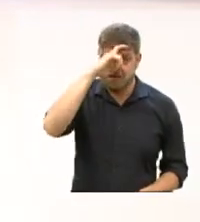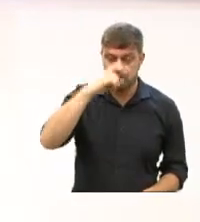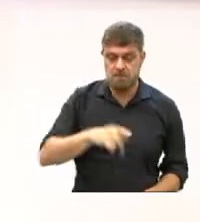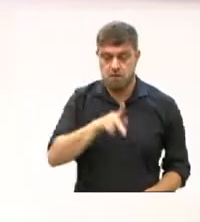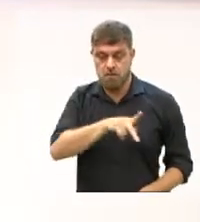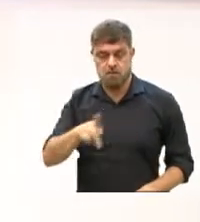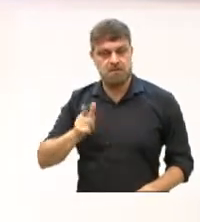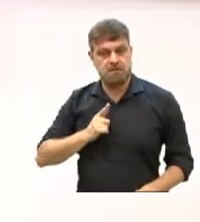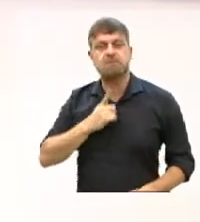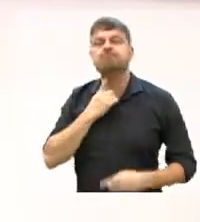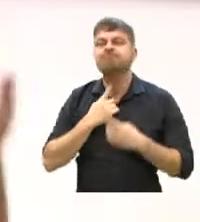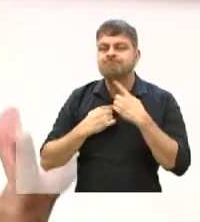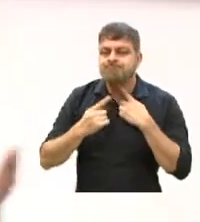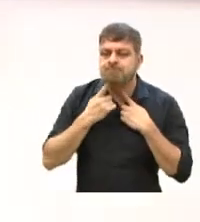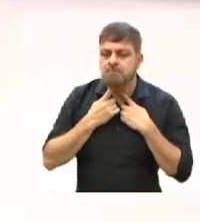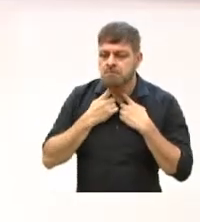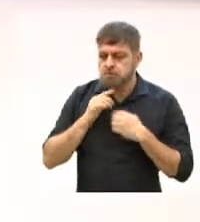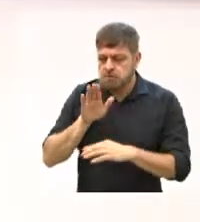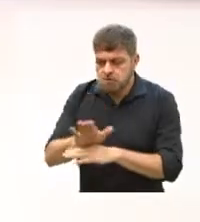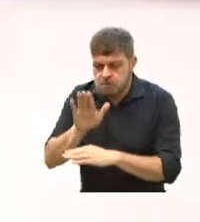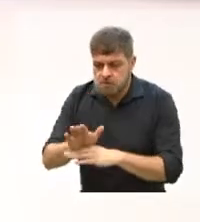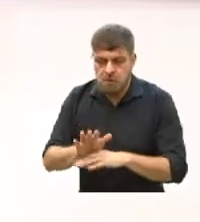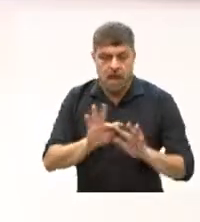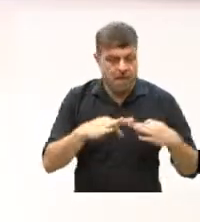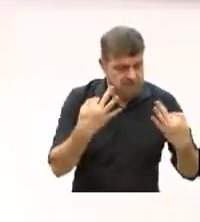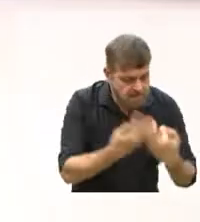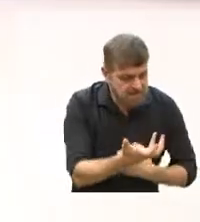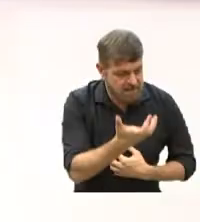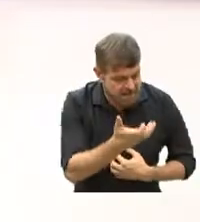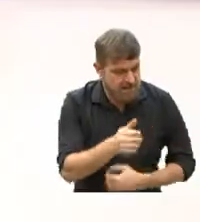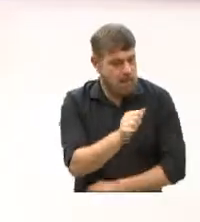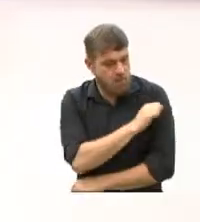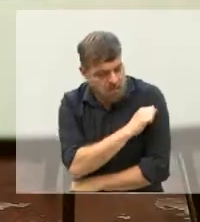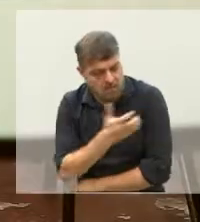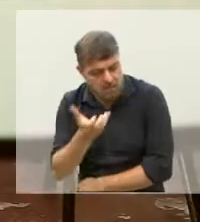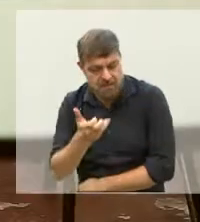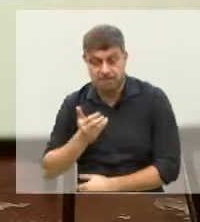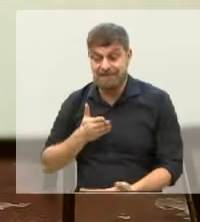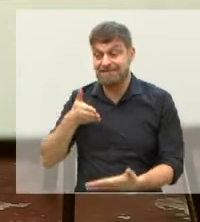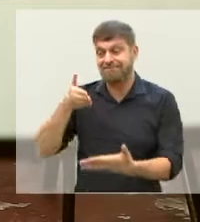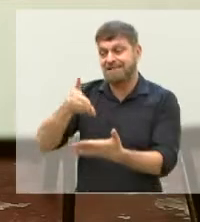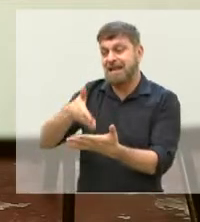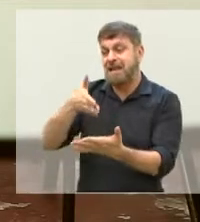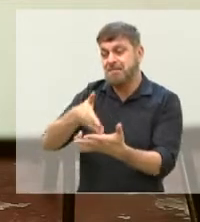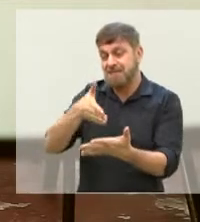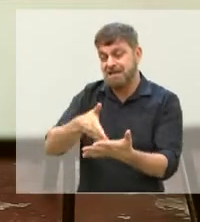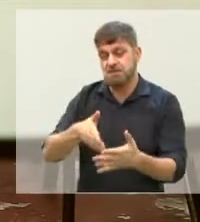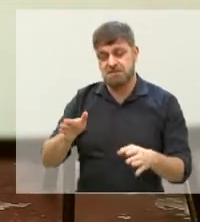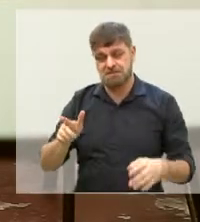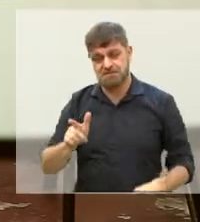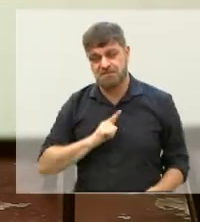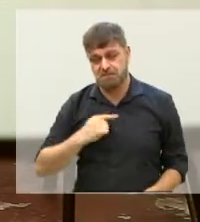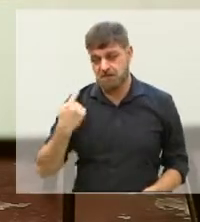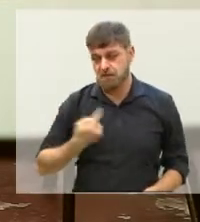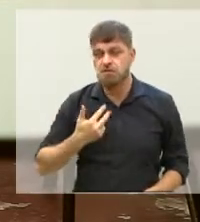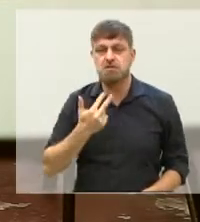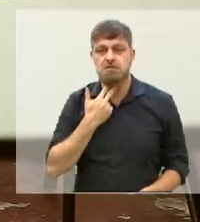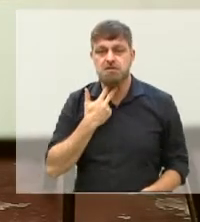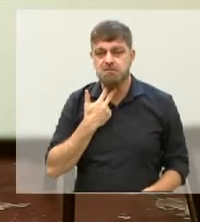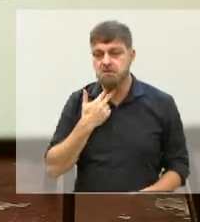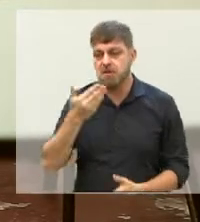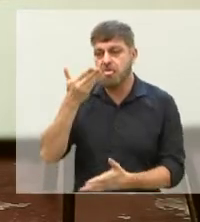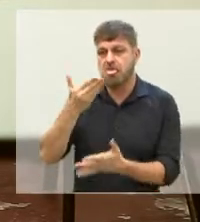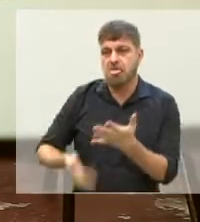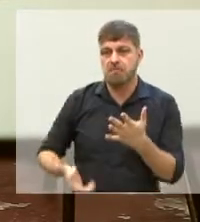boa vontade que tenha do professor e das famílias e do próprio estudante, há limites, né? Então, acho que uma outra coisa importante é a gente não perder de vista